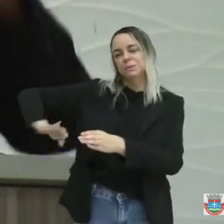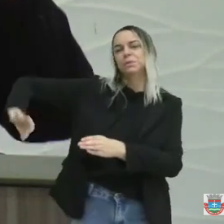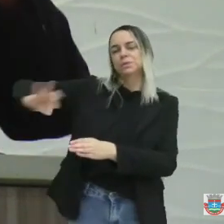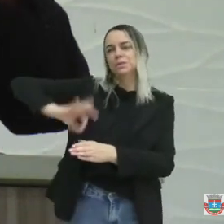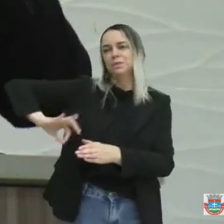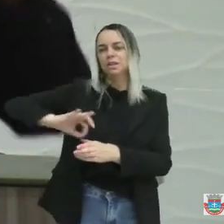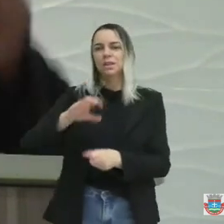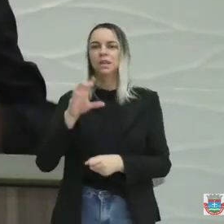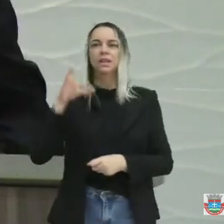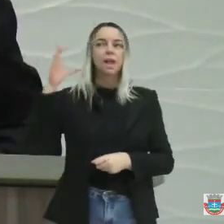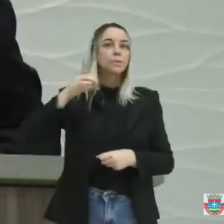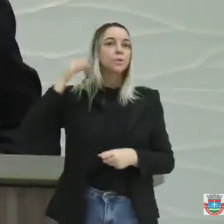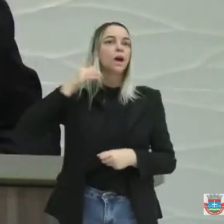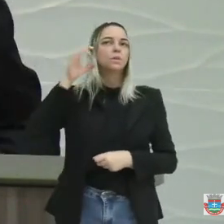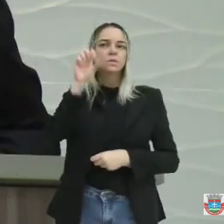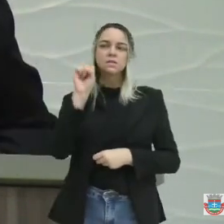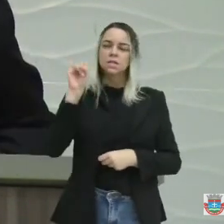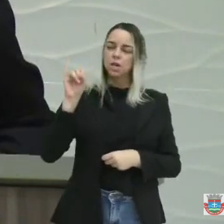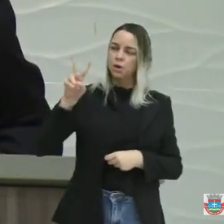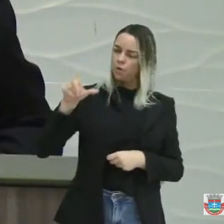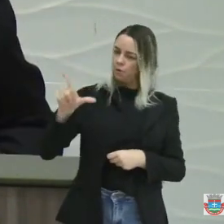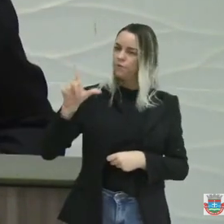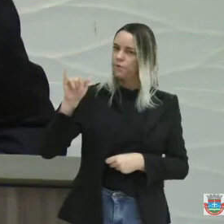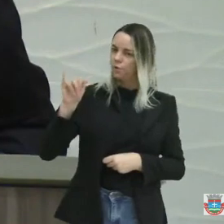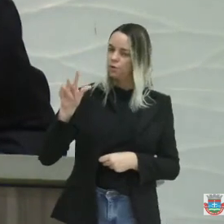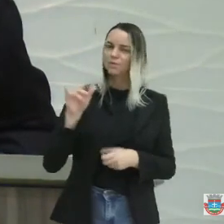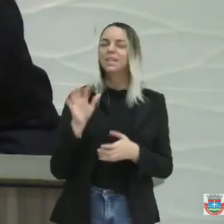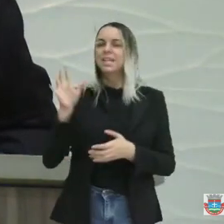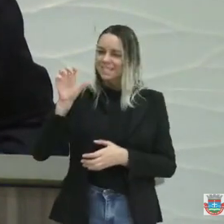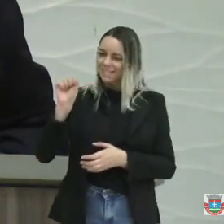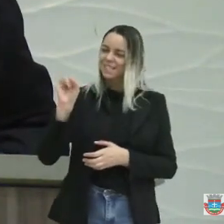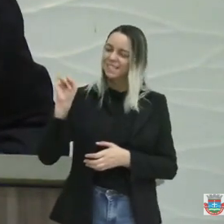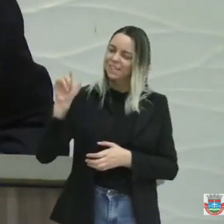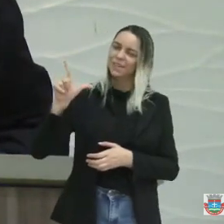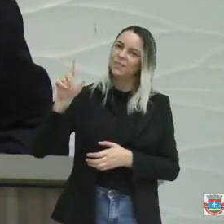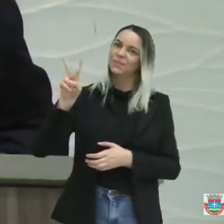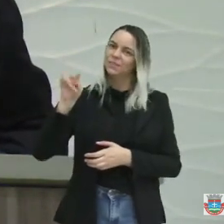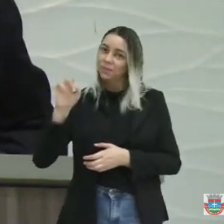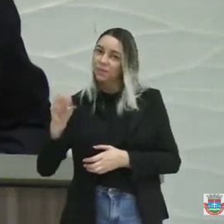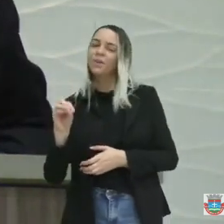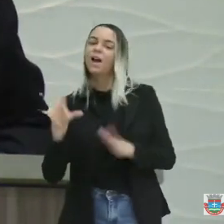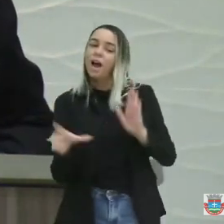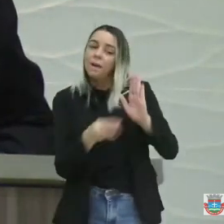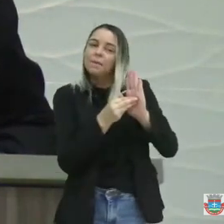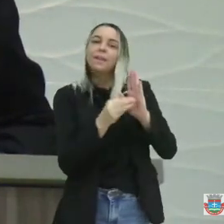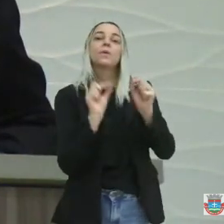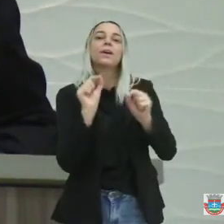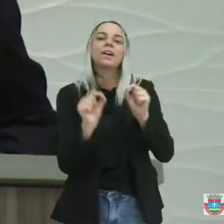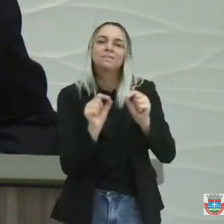ao deputado Silvio Costa, e essa emenda, ela se encontra